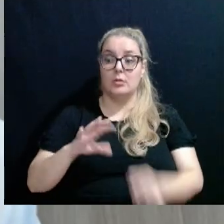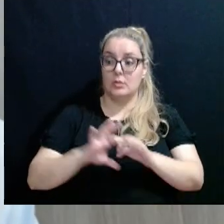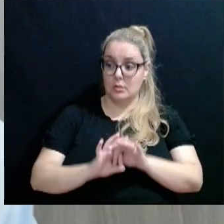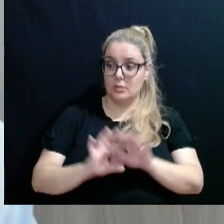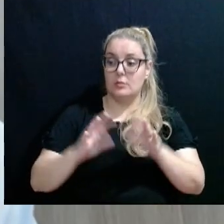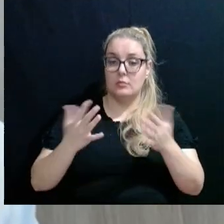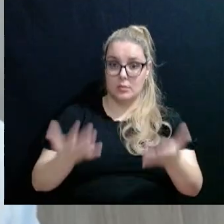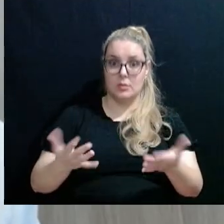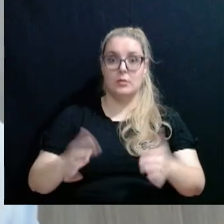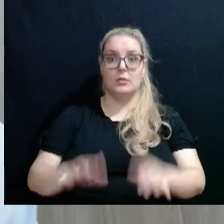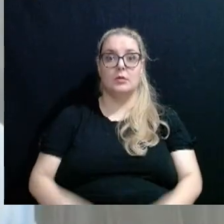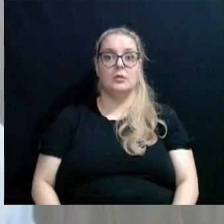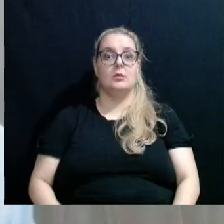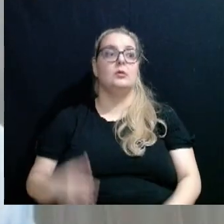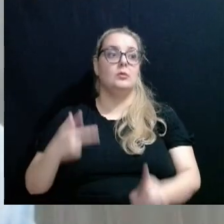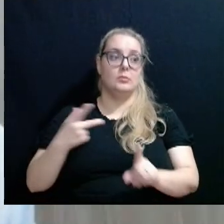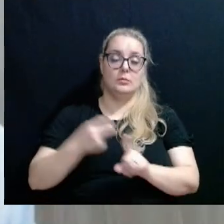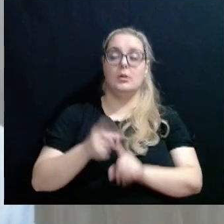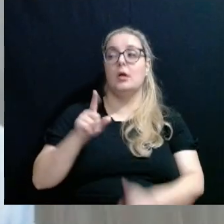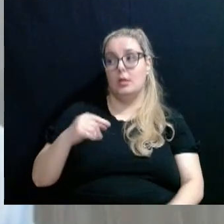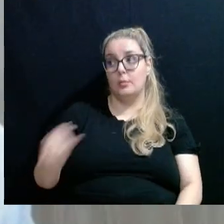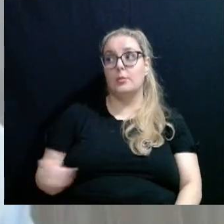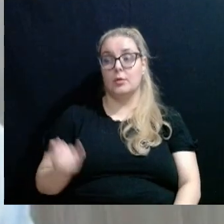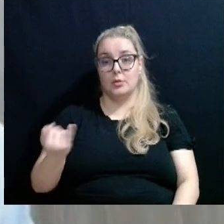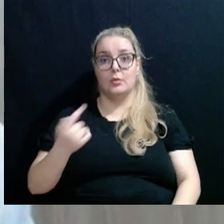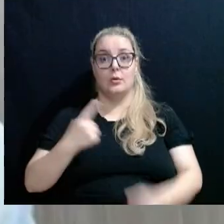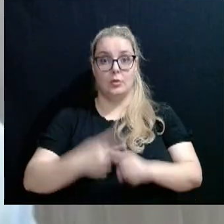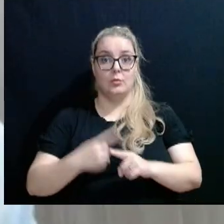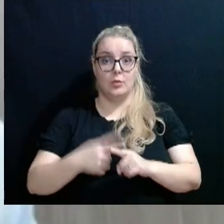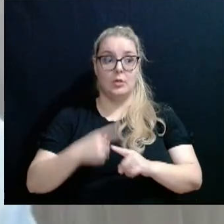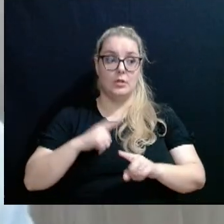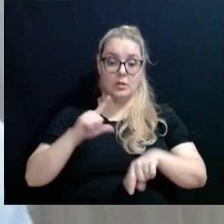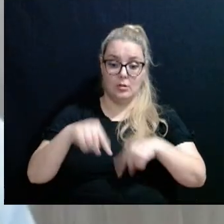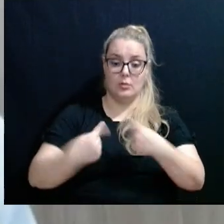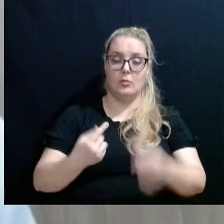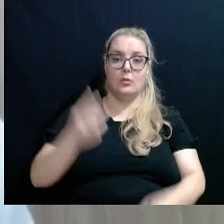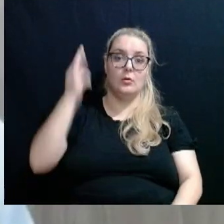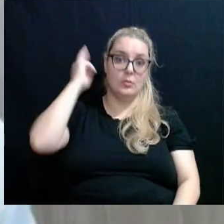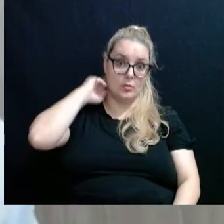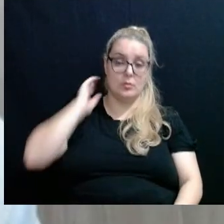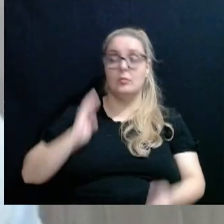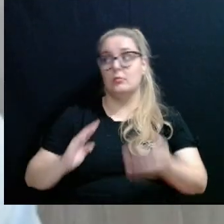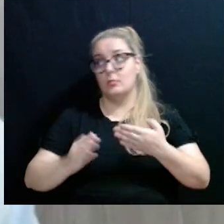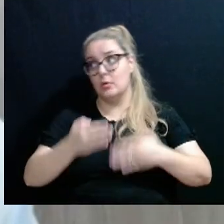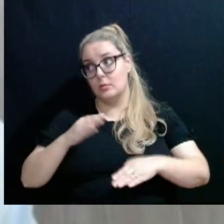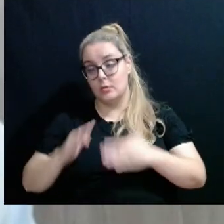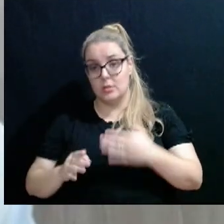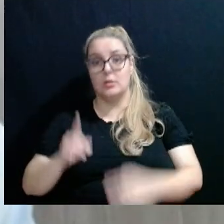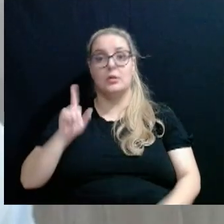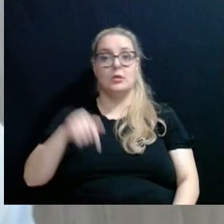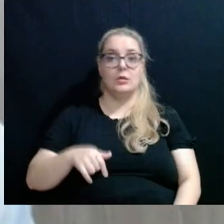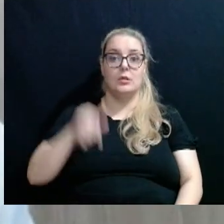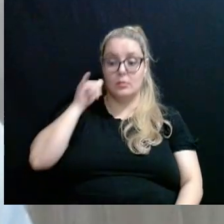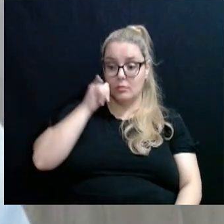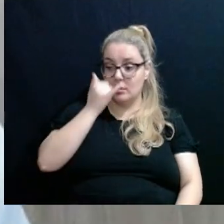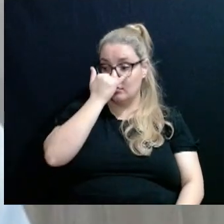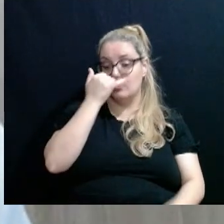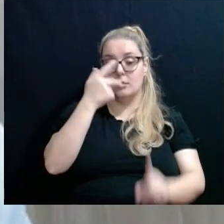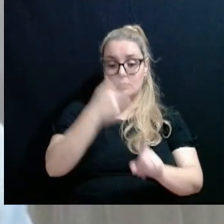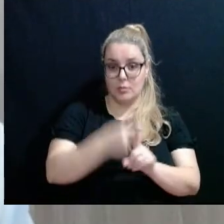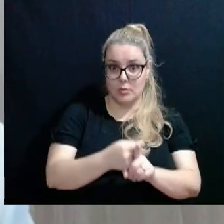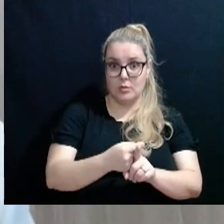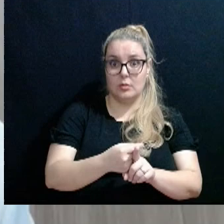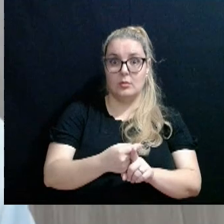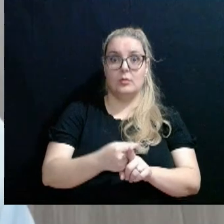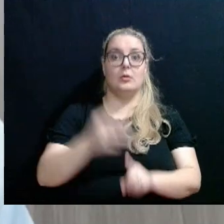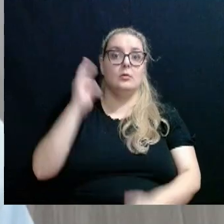gente tem disponível, a vacinação é fundamental, porque a gente tem outras meningites bacterianas que são preveníveis